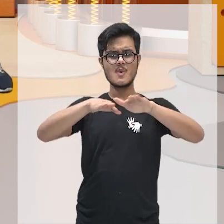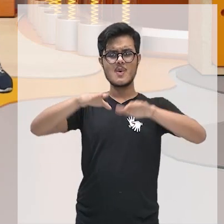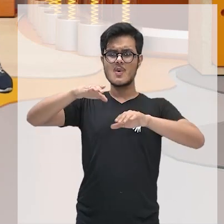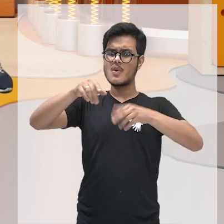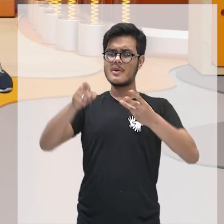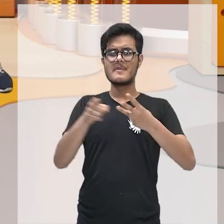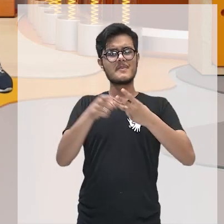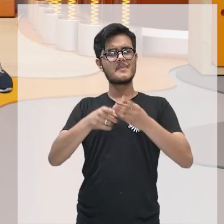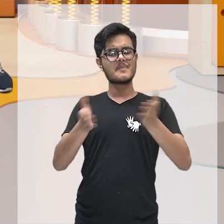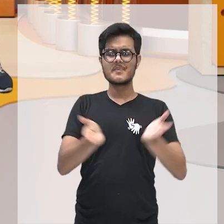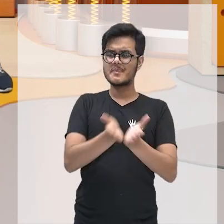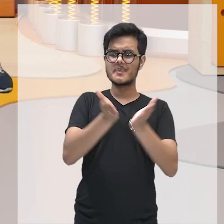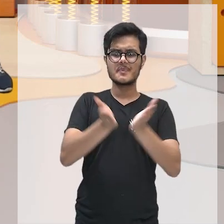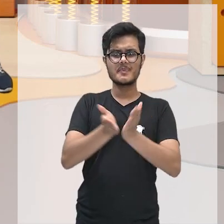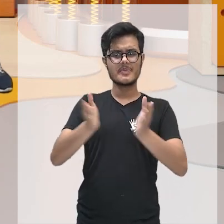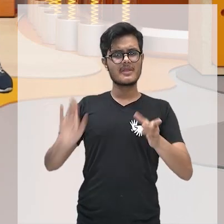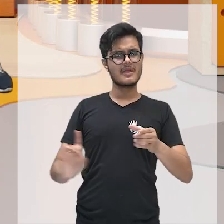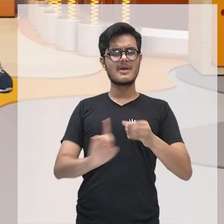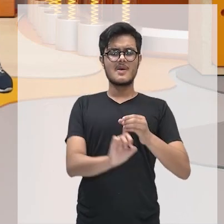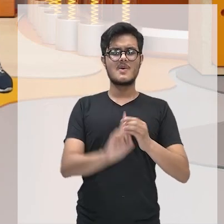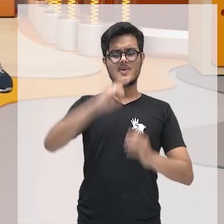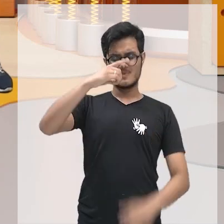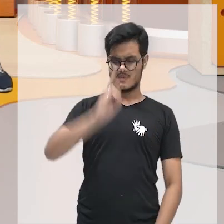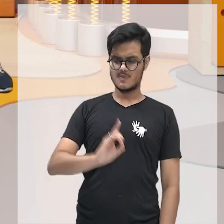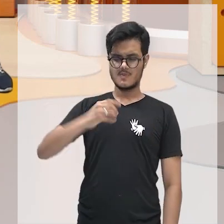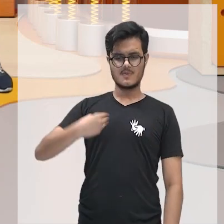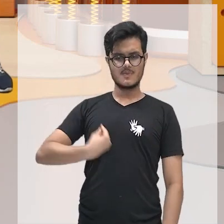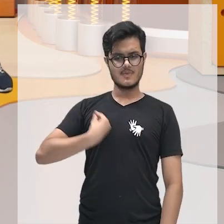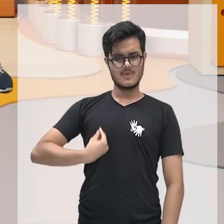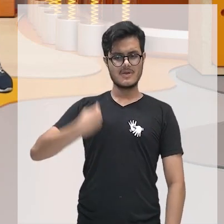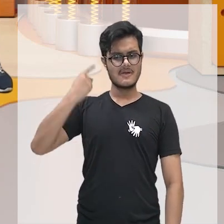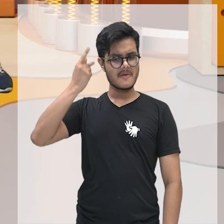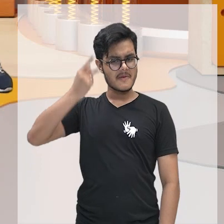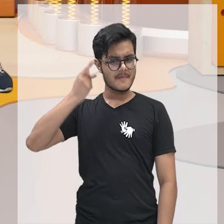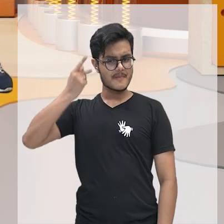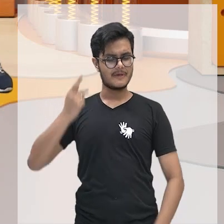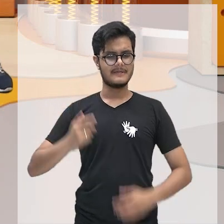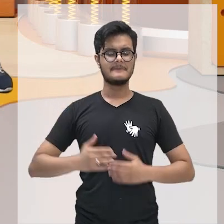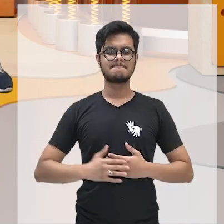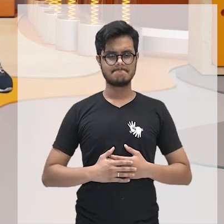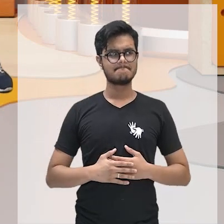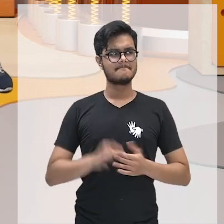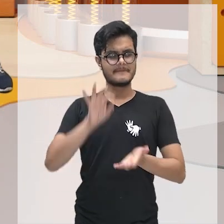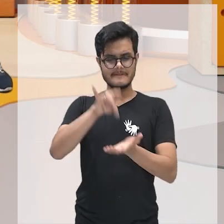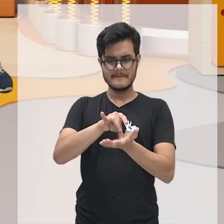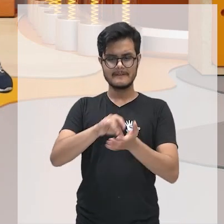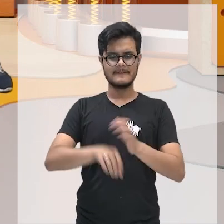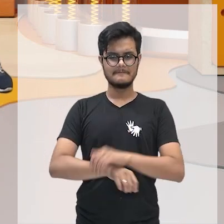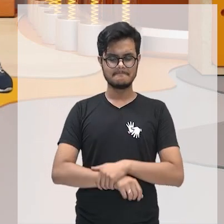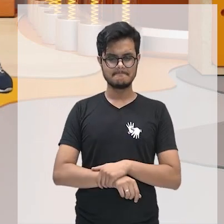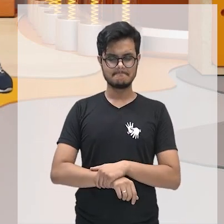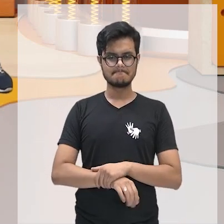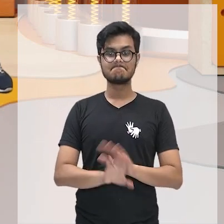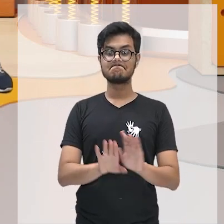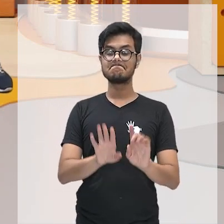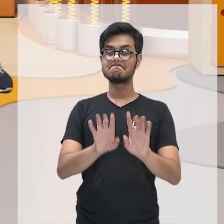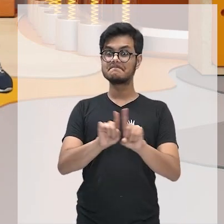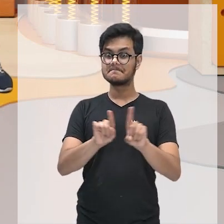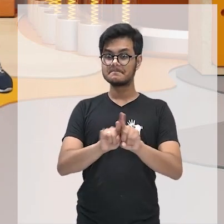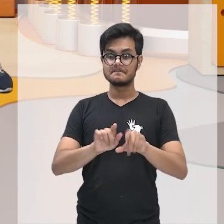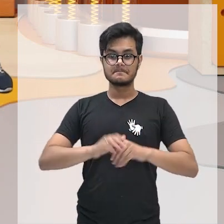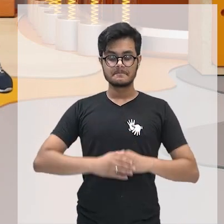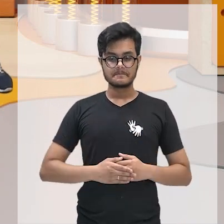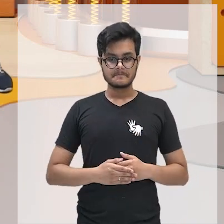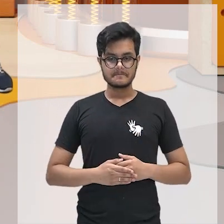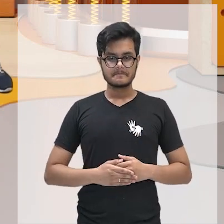plebeus na sociedade marcando uma mudança nas estruturas sociais daquele período e por fim a